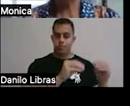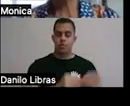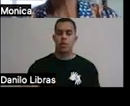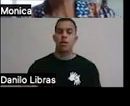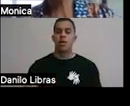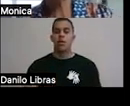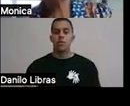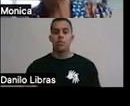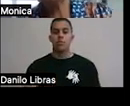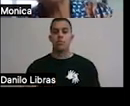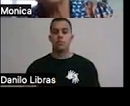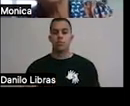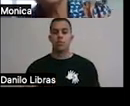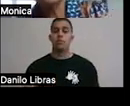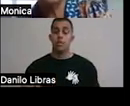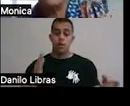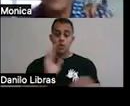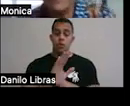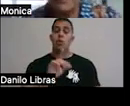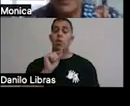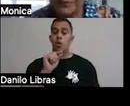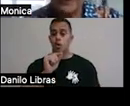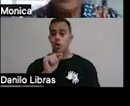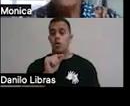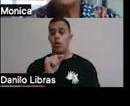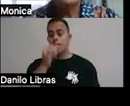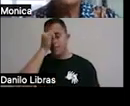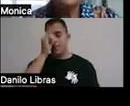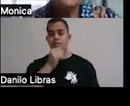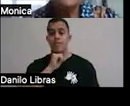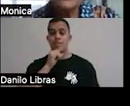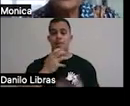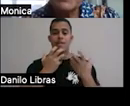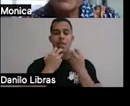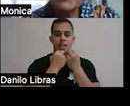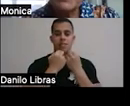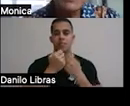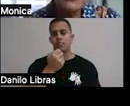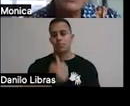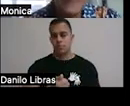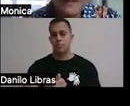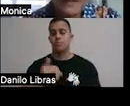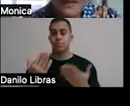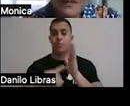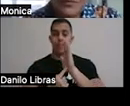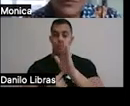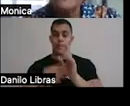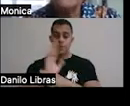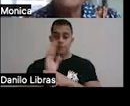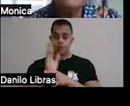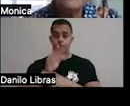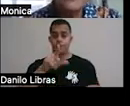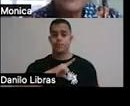que ajudassem a não envelhecer tão rápido. Então, eu vou mostrar para vocês o filminho, esse se está em